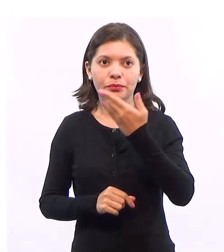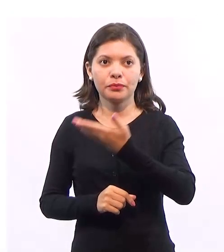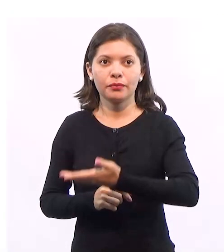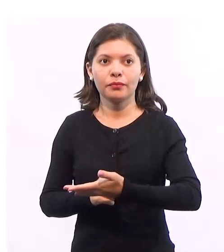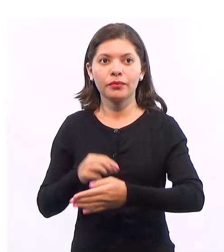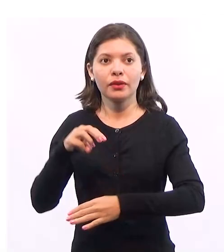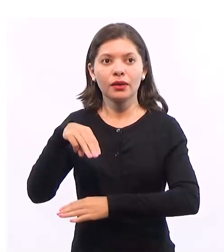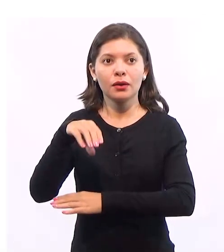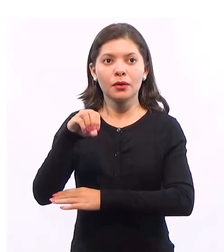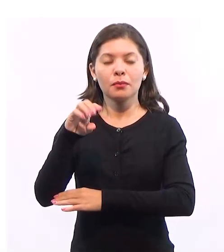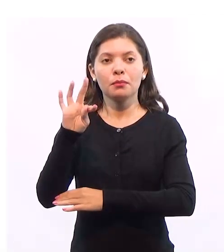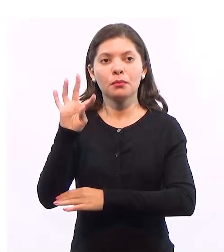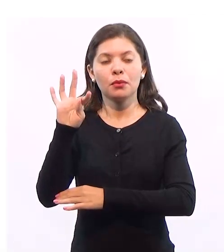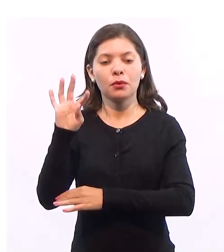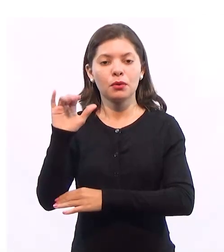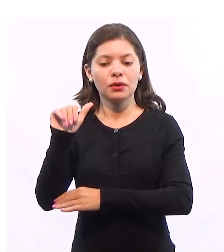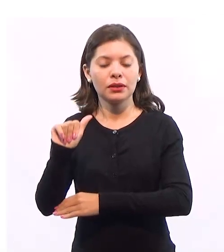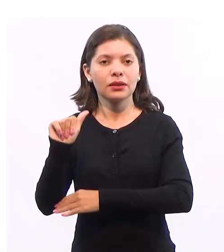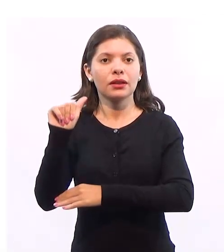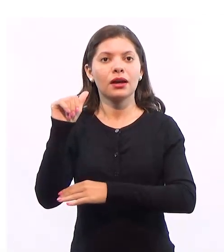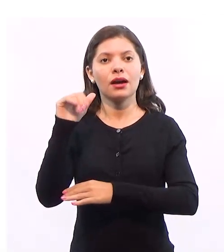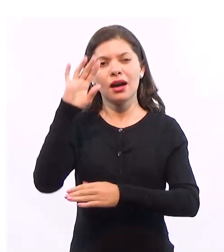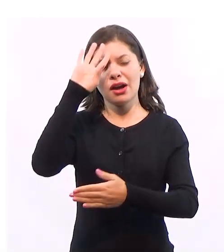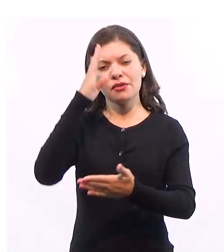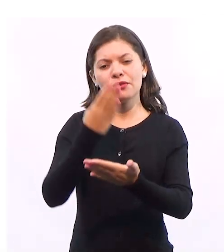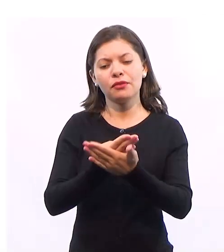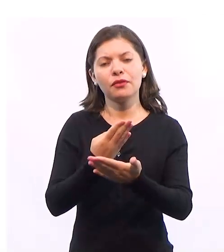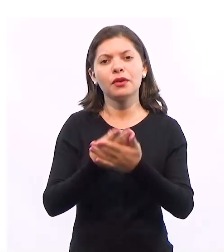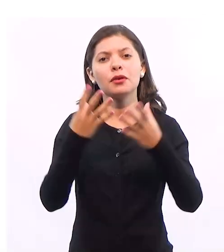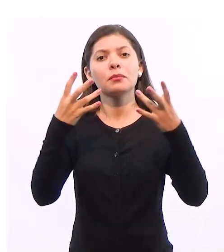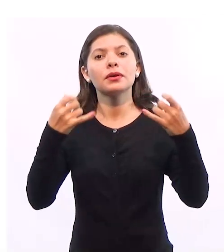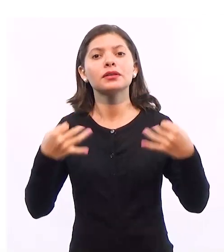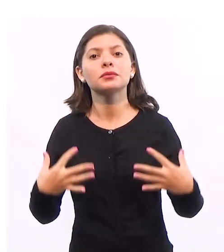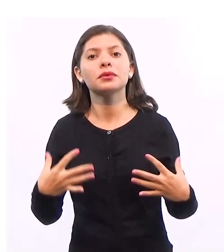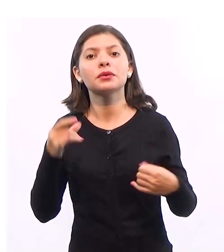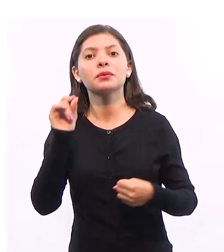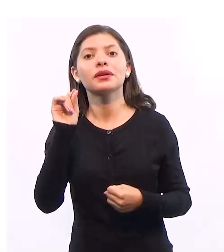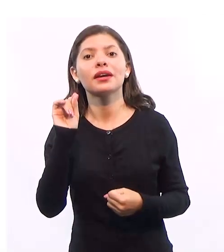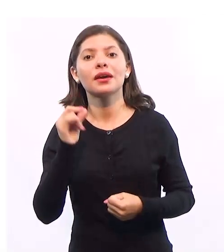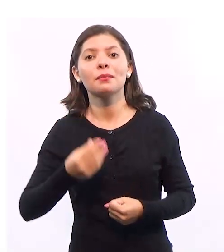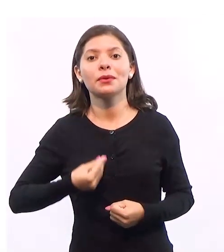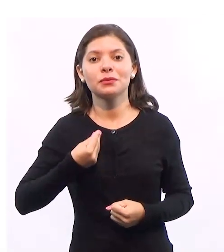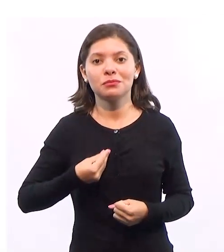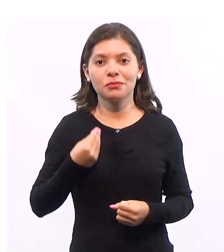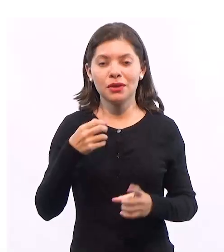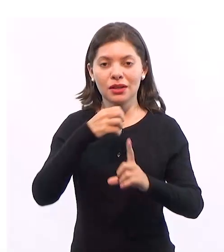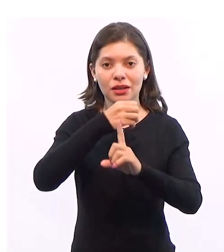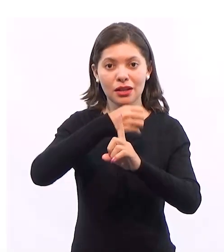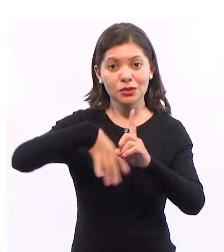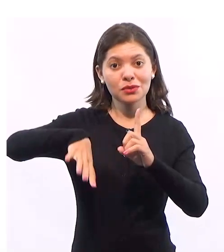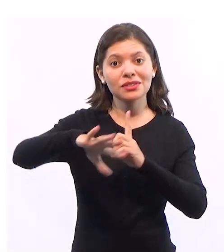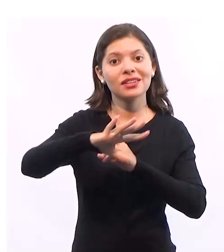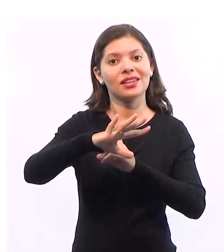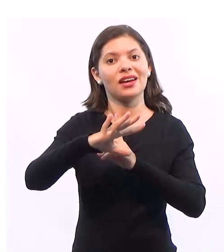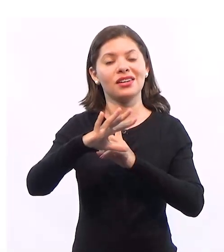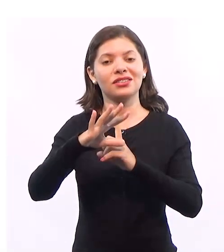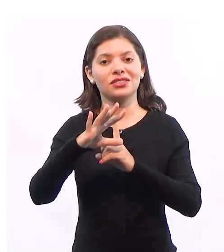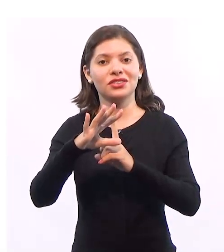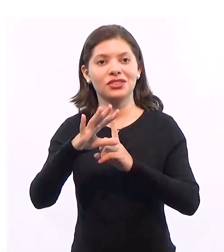ó. Mota e Vasconcelos, lá em 2005, afirmam que para sobreviver na sociedade das organizações, o